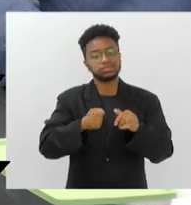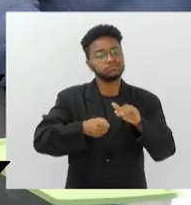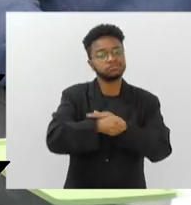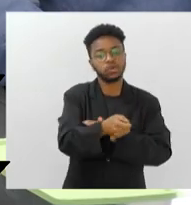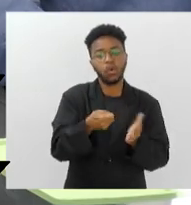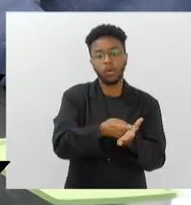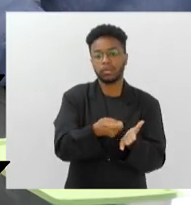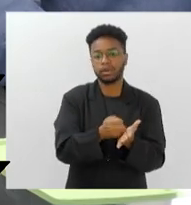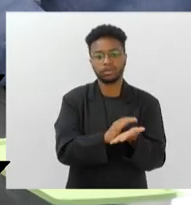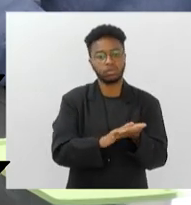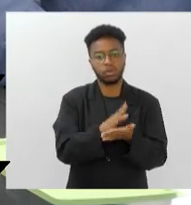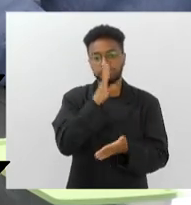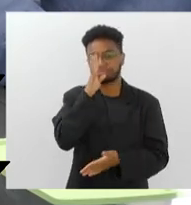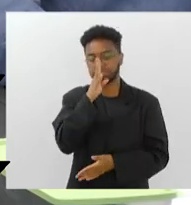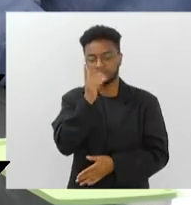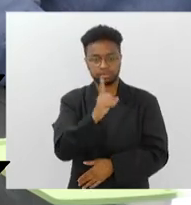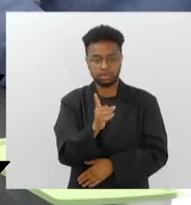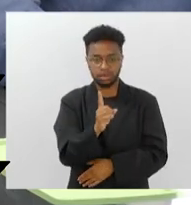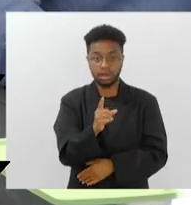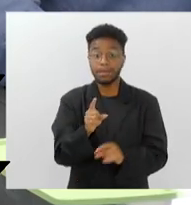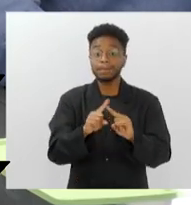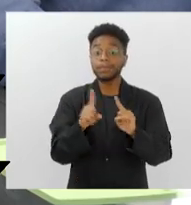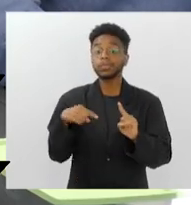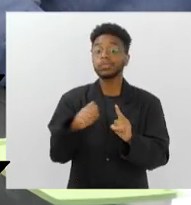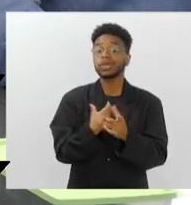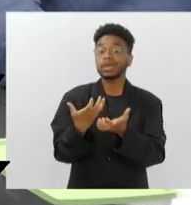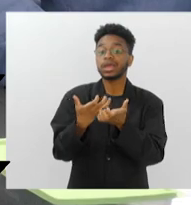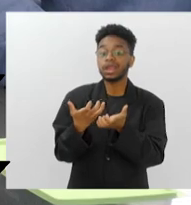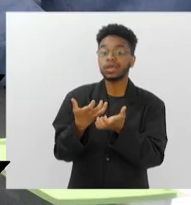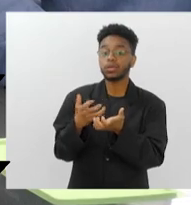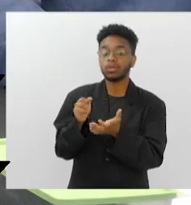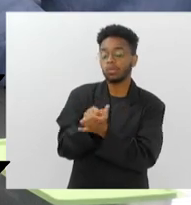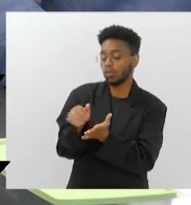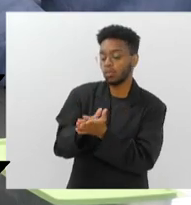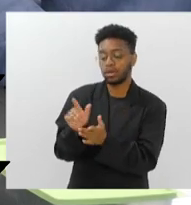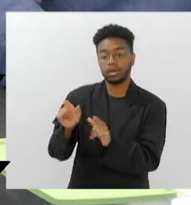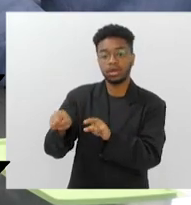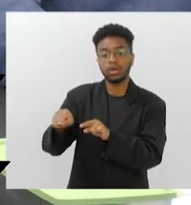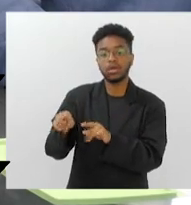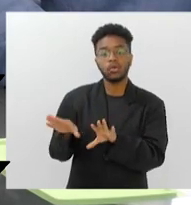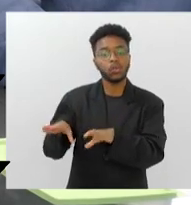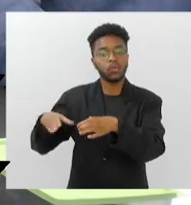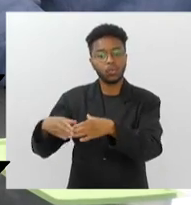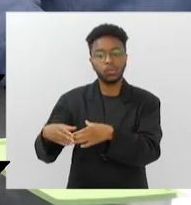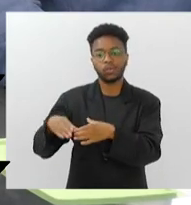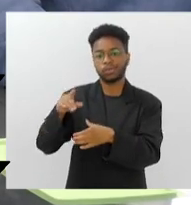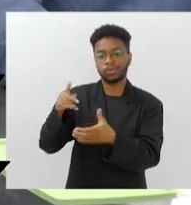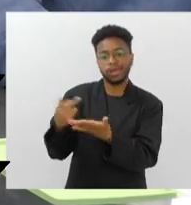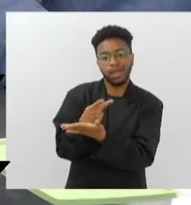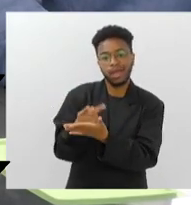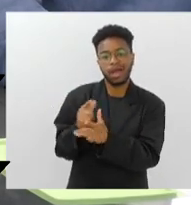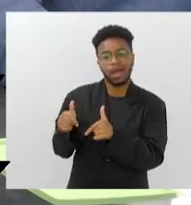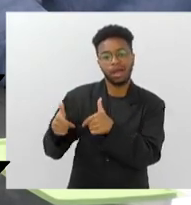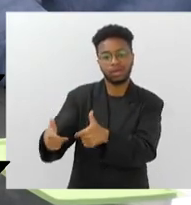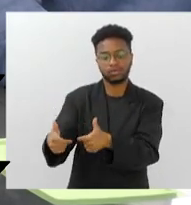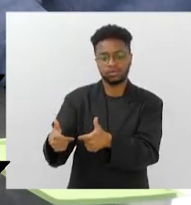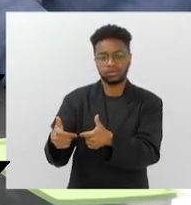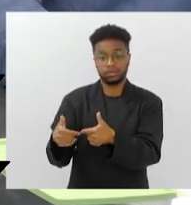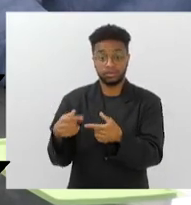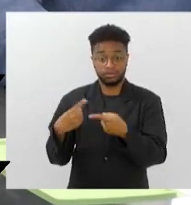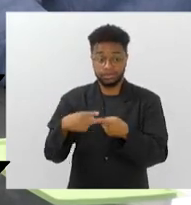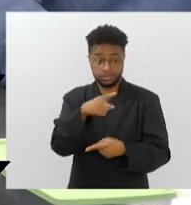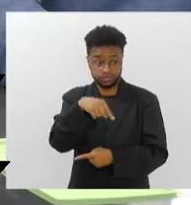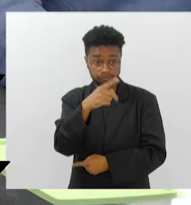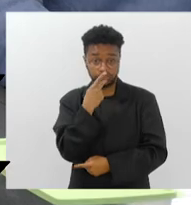irregulares o que a gente tá querendo punir são as irregulares a irregular você vai a v exelência vai dizer